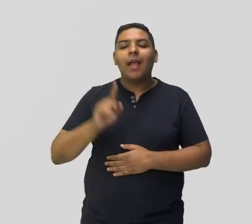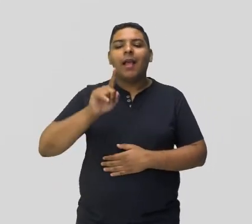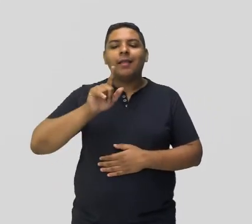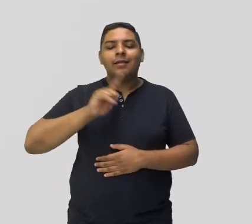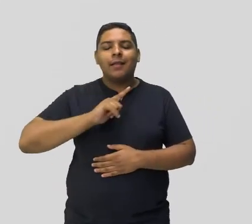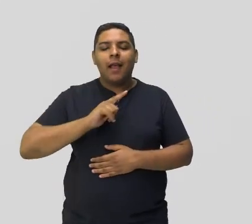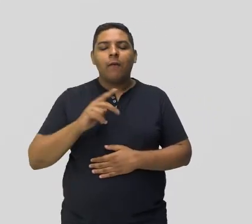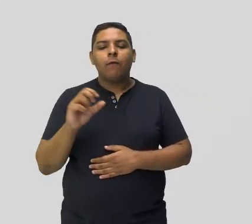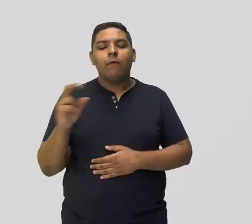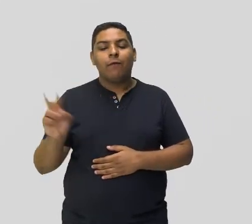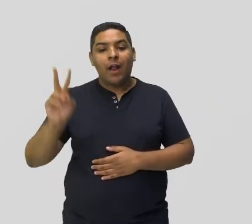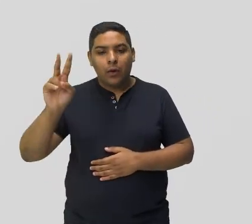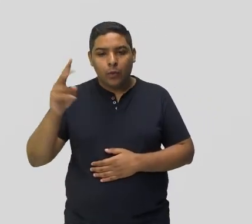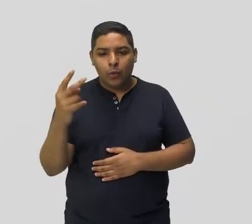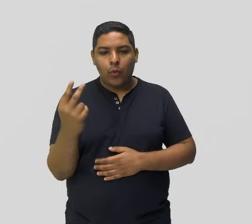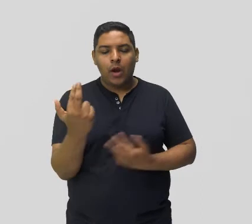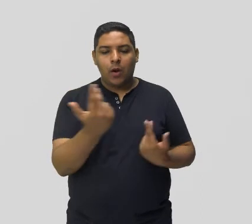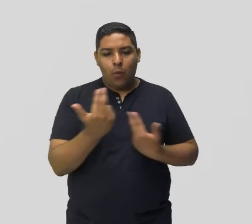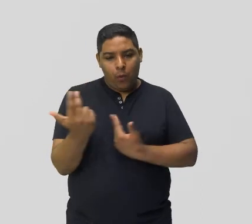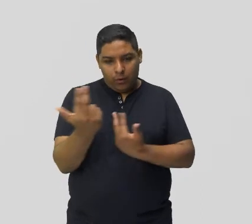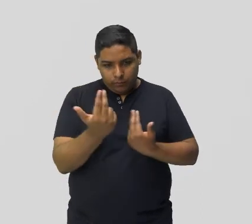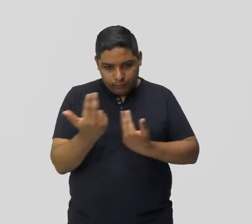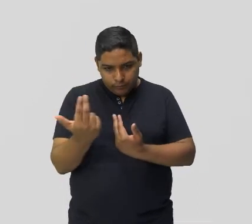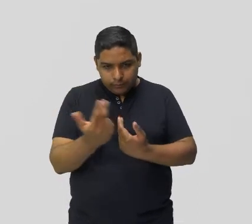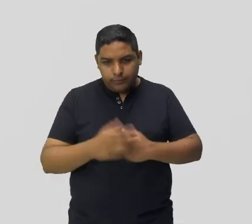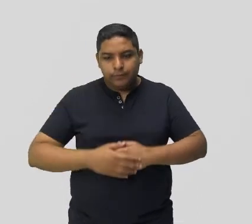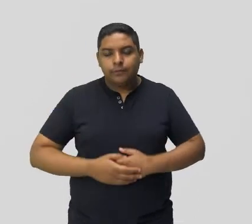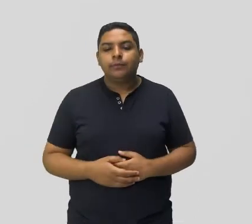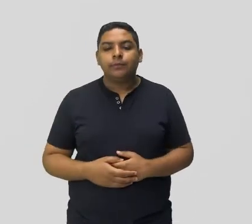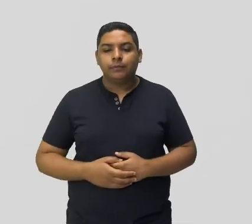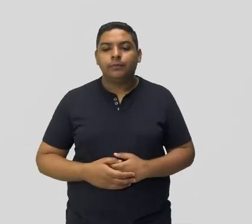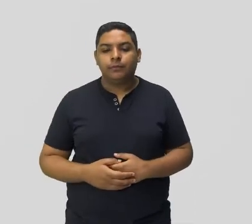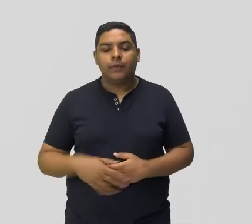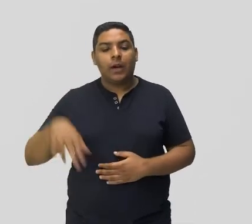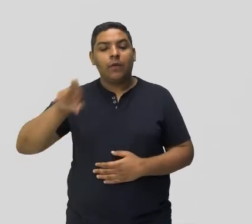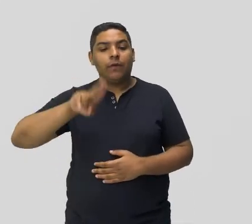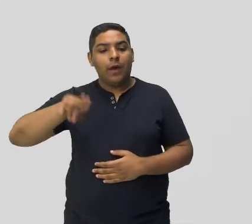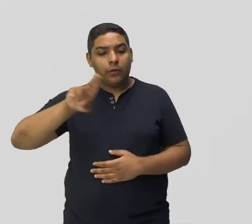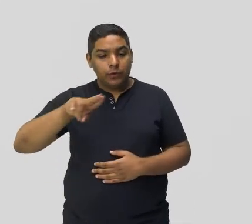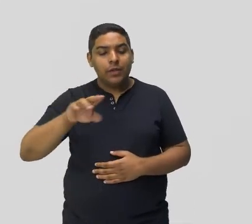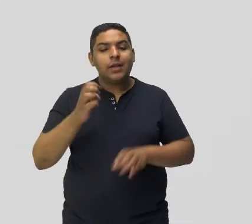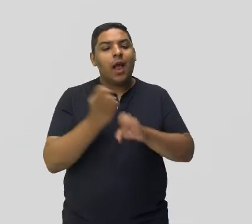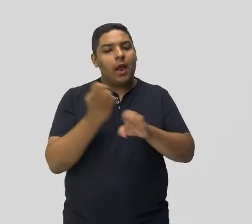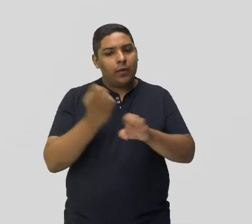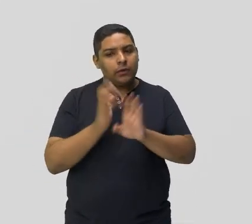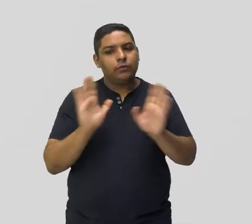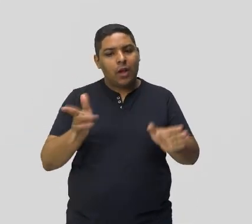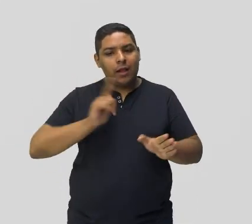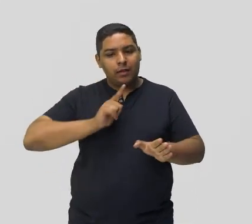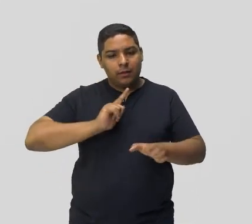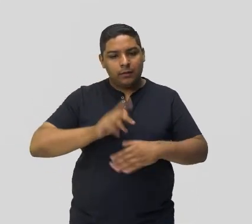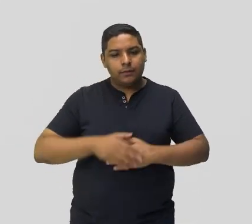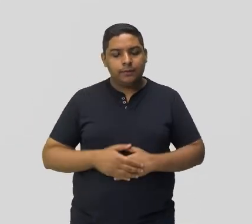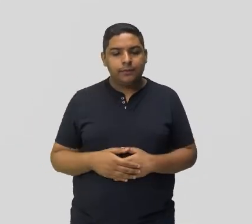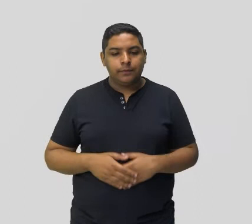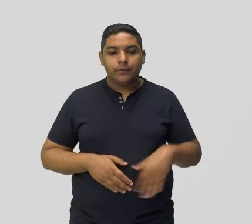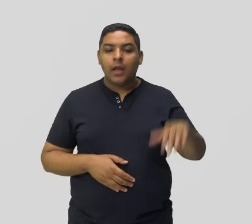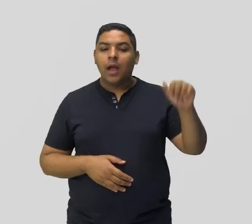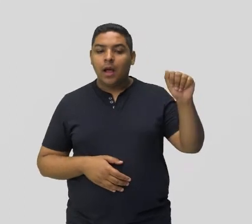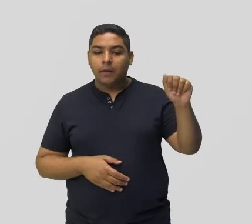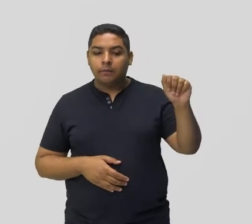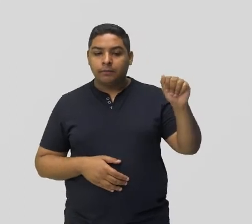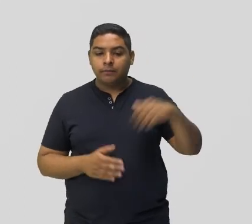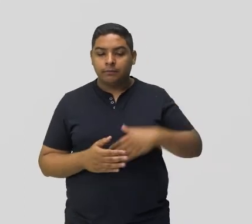daquelas observações que a gente fez no final ali da explicação? Você vai utilizar a equação que nós temos ali, beleza? E aí nós perguntamos